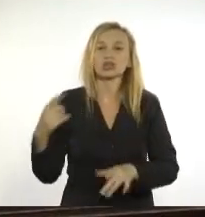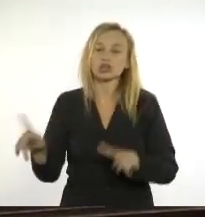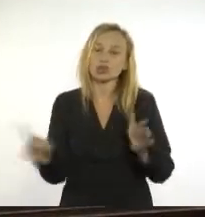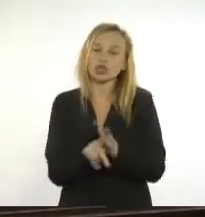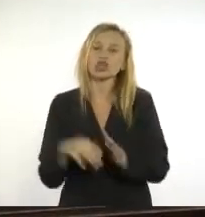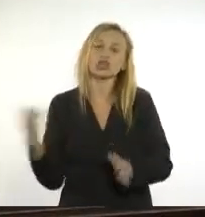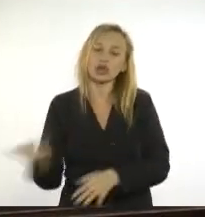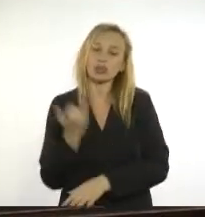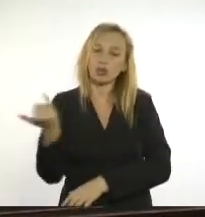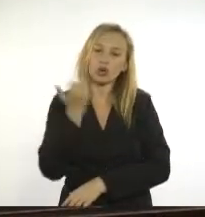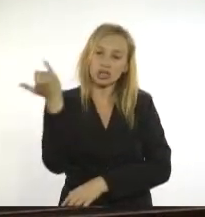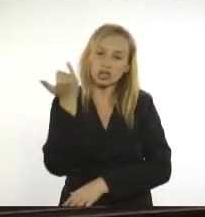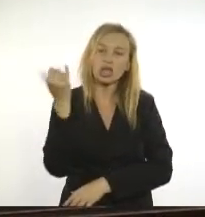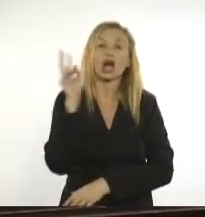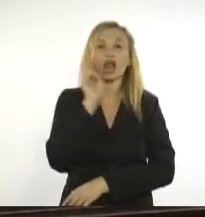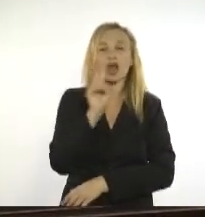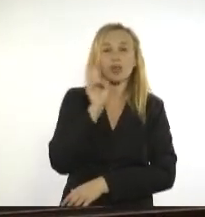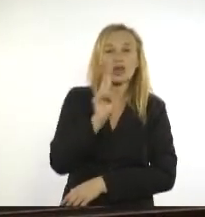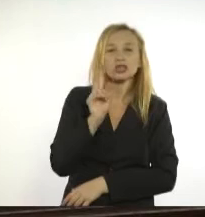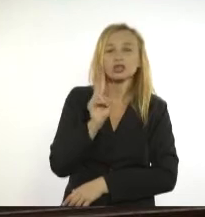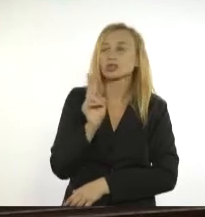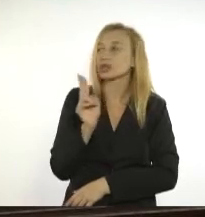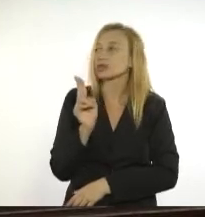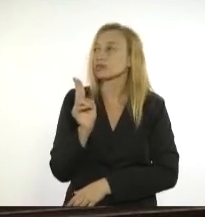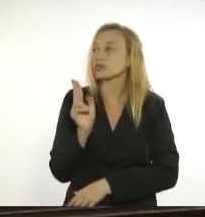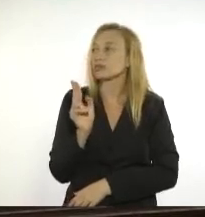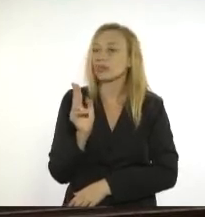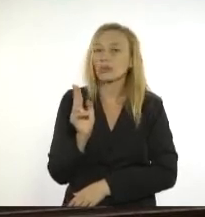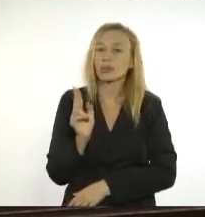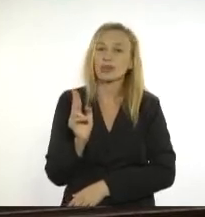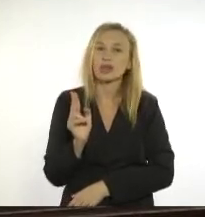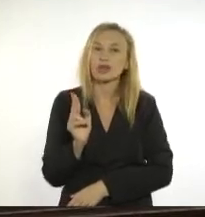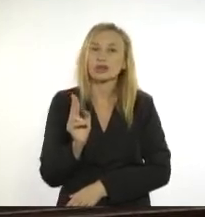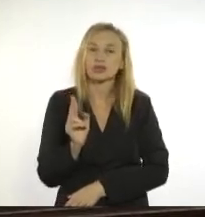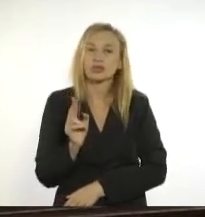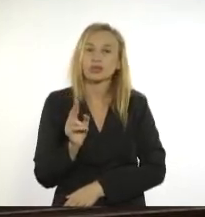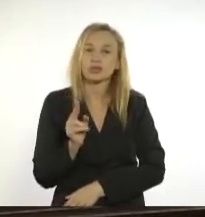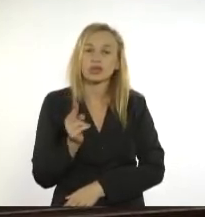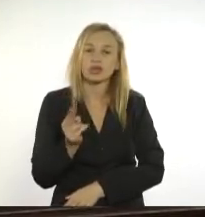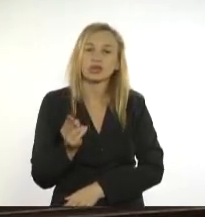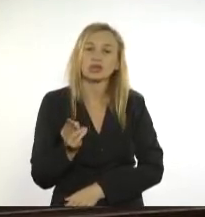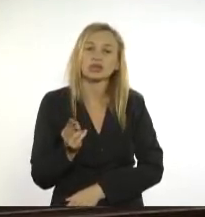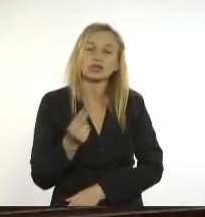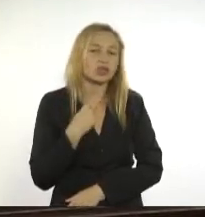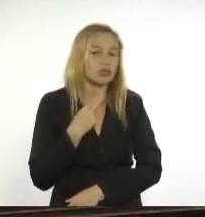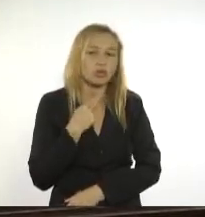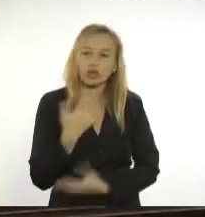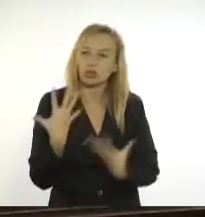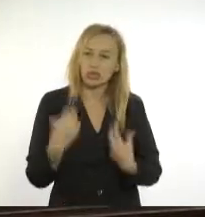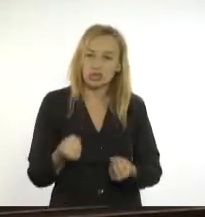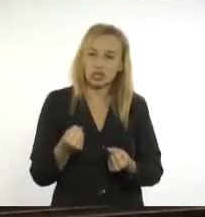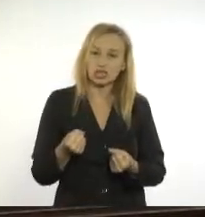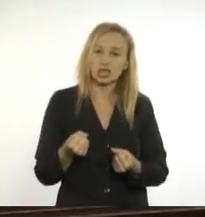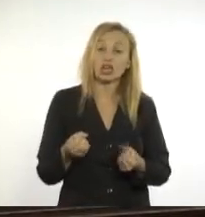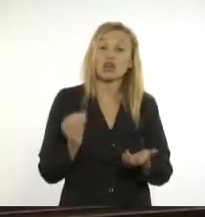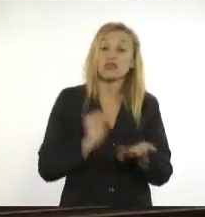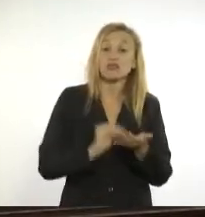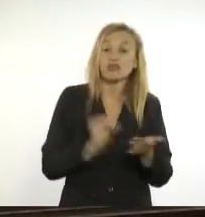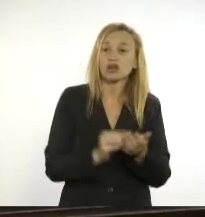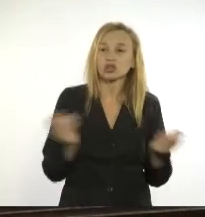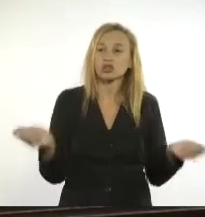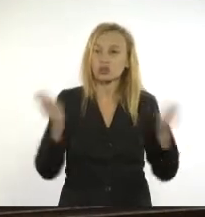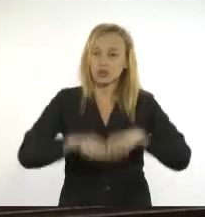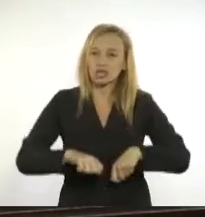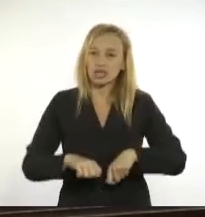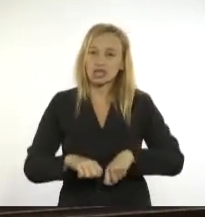discussão, lembrando que não devemos perder essa dupla dimensão do problema da SEDAE. Uma coisa é a incompetência e a gravidade que